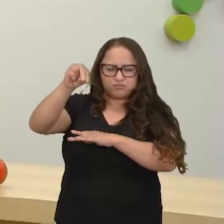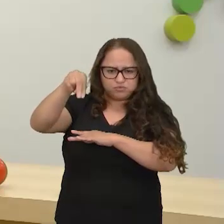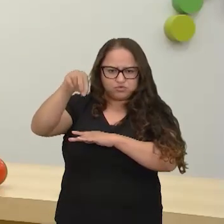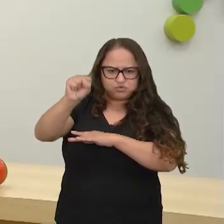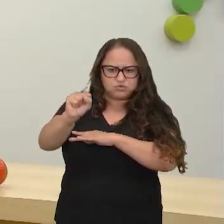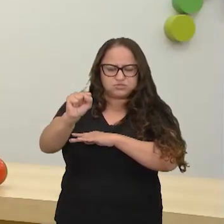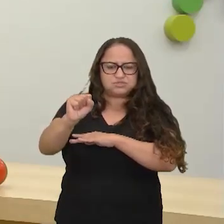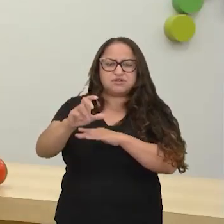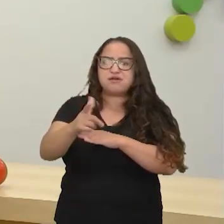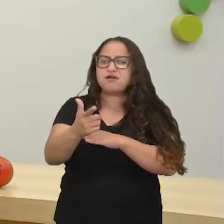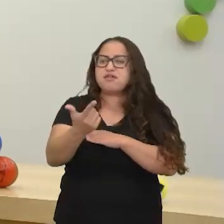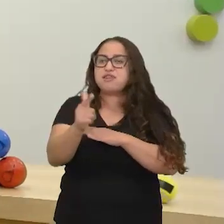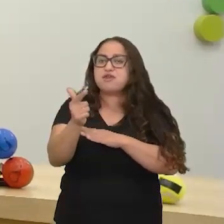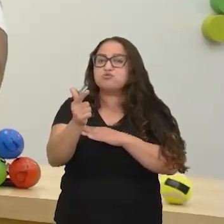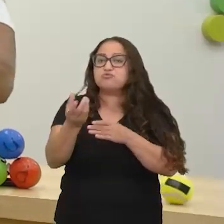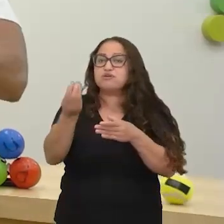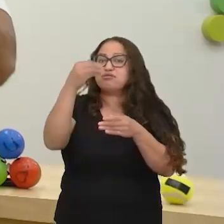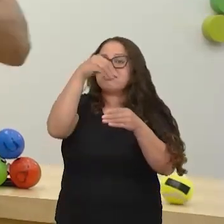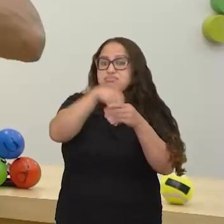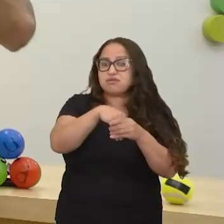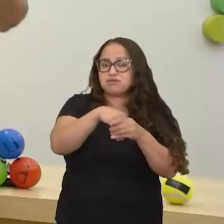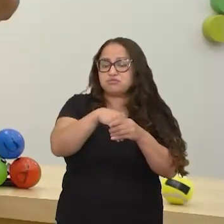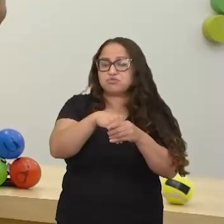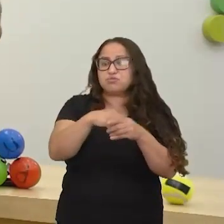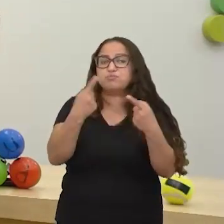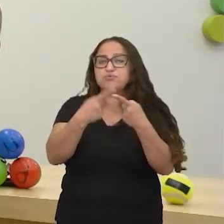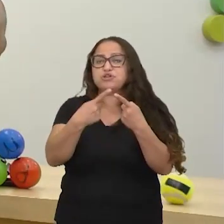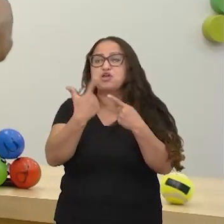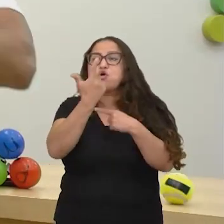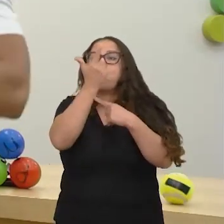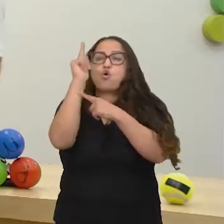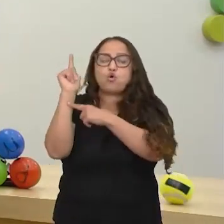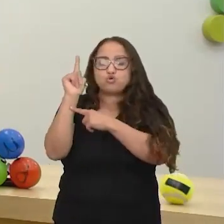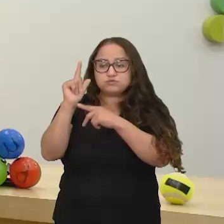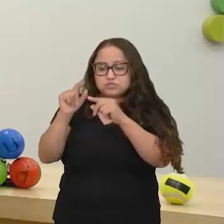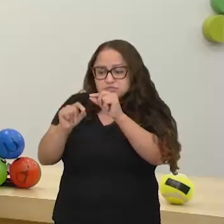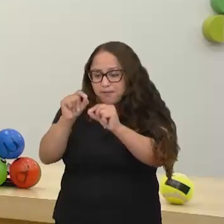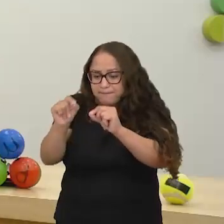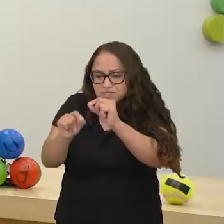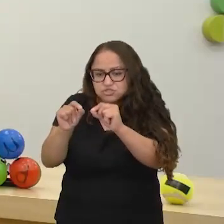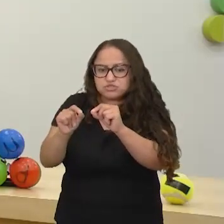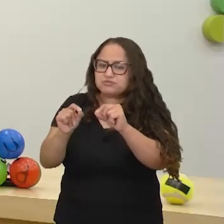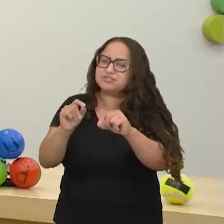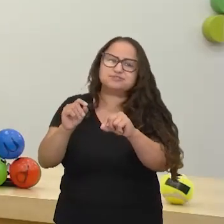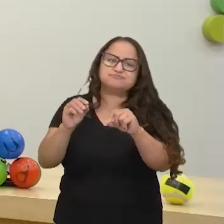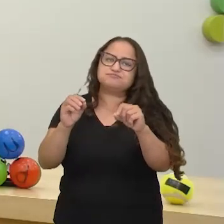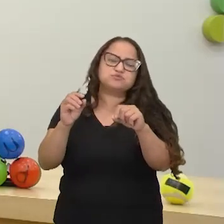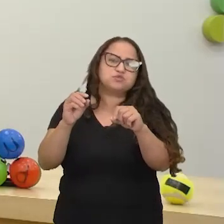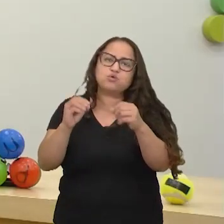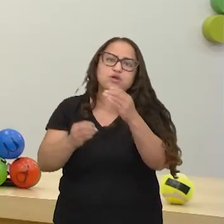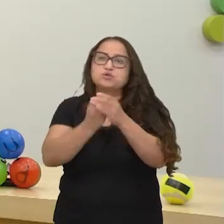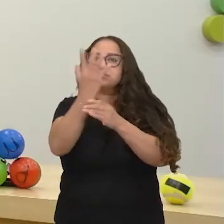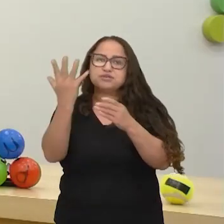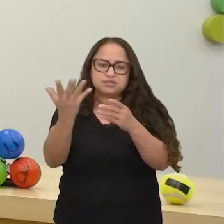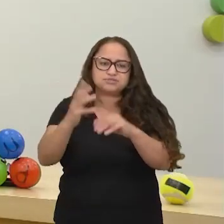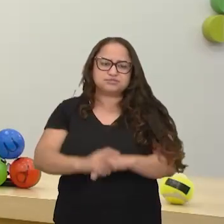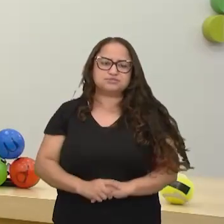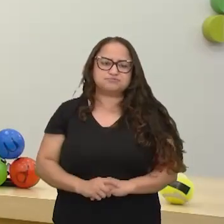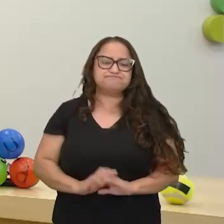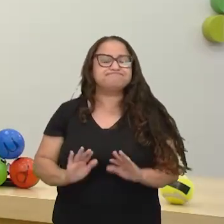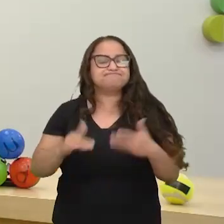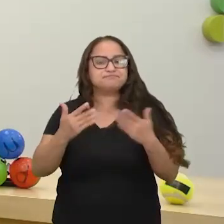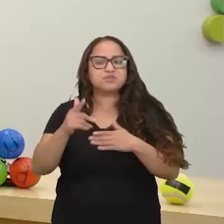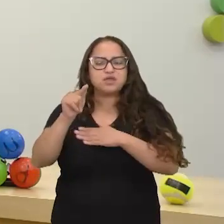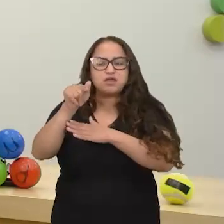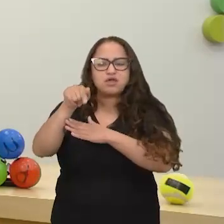tem uma estrutura interna, não são feitas de outras partículas, certo? São os leptons. E aí vem os